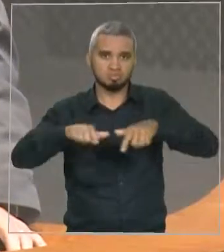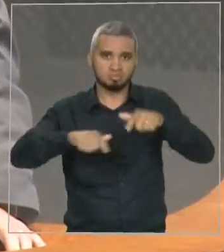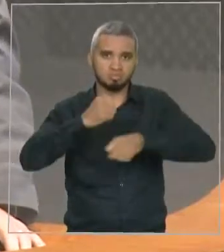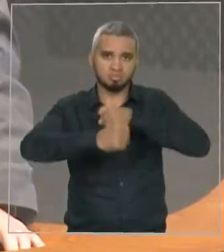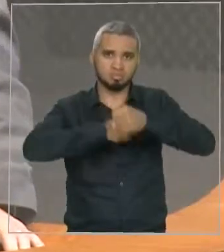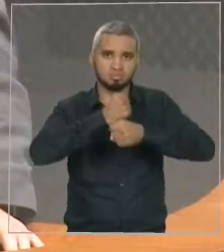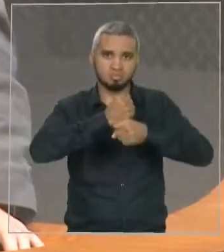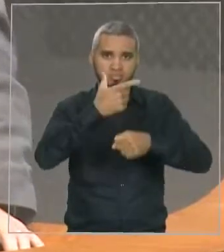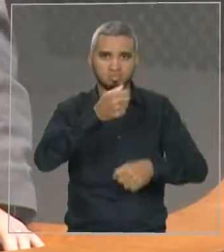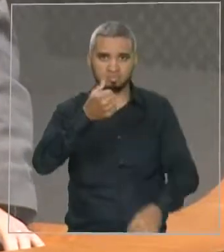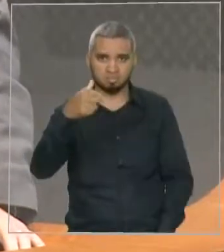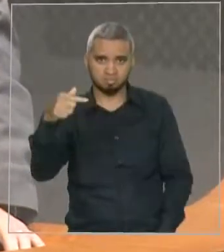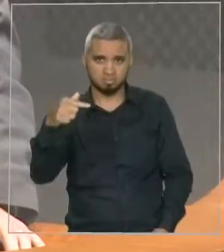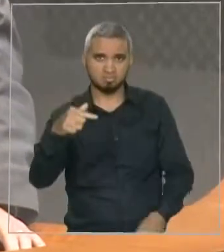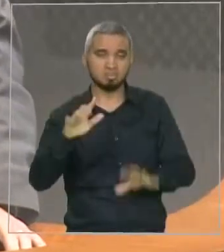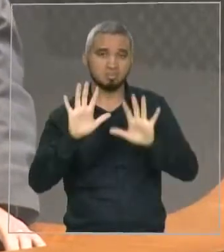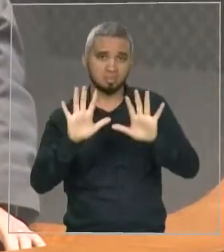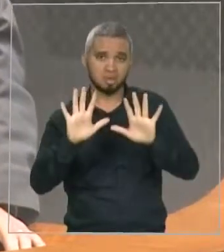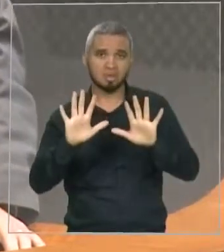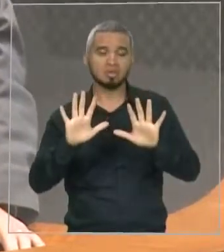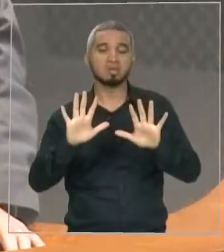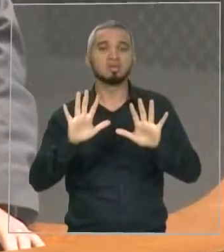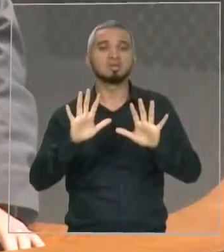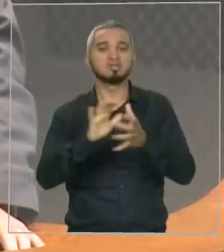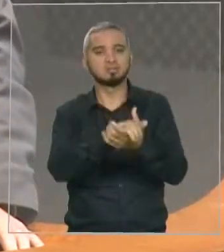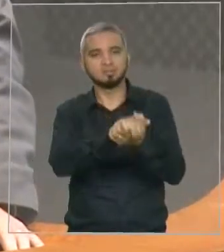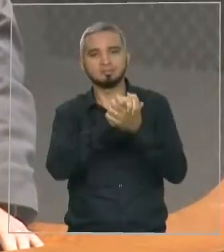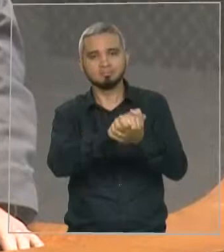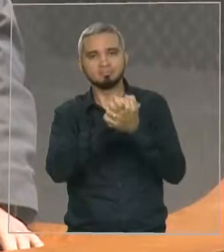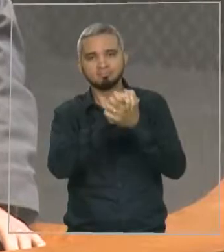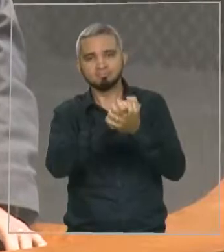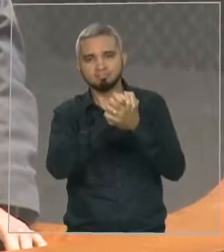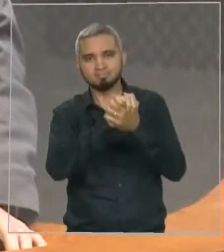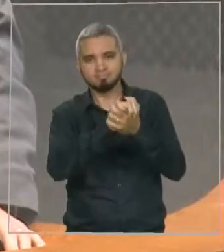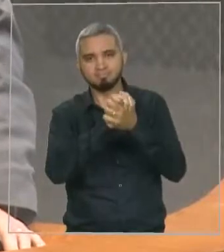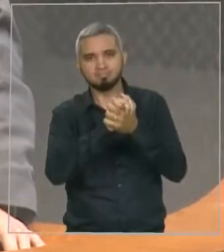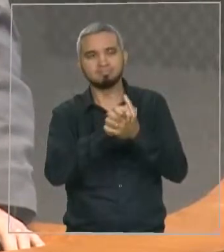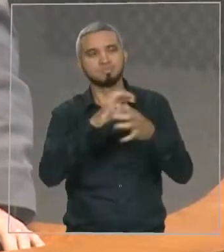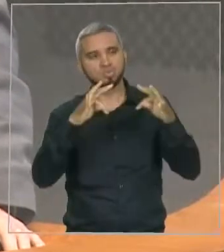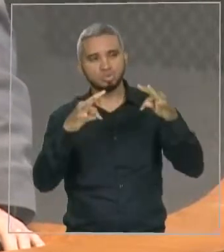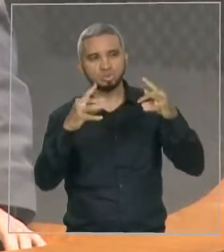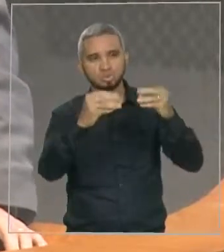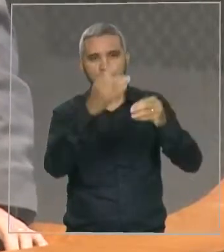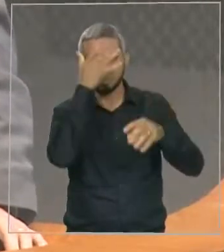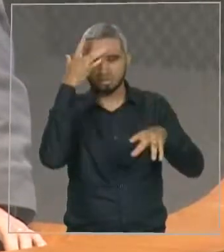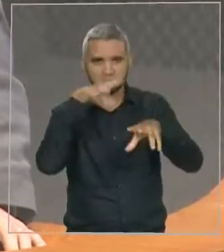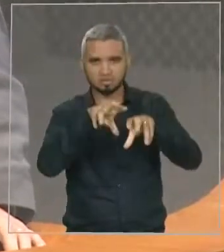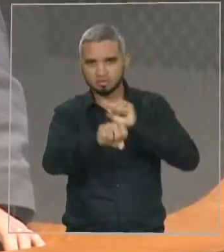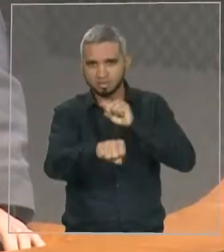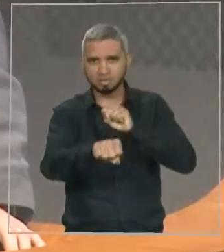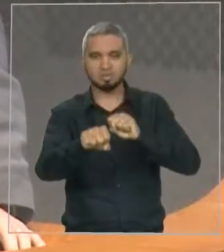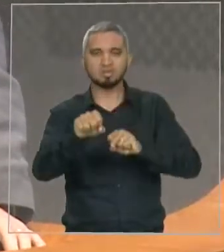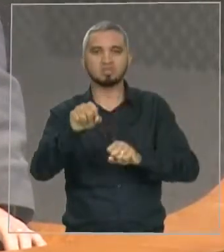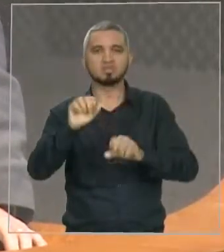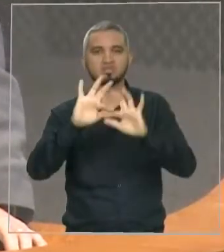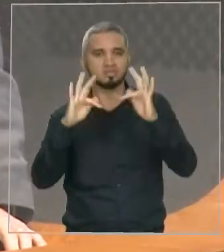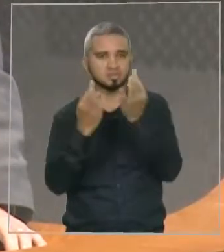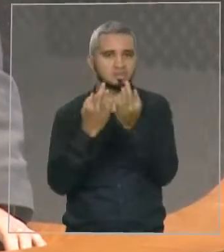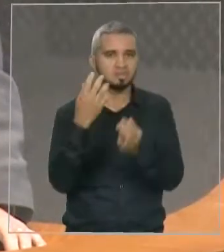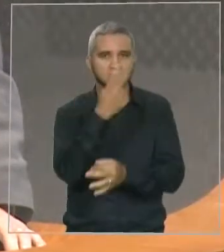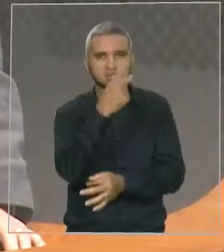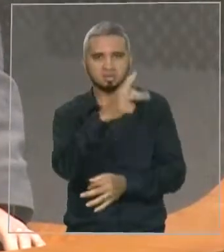quero aqui me congratular com todos os formandos, com seus familiares, com os professores, com o